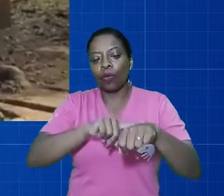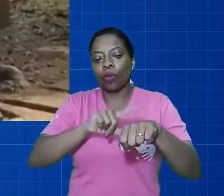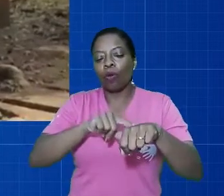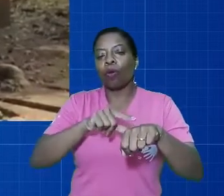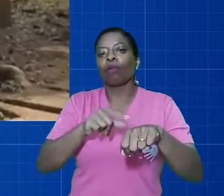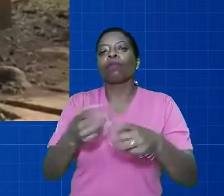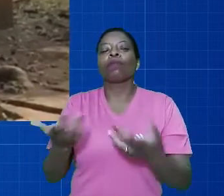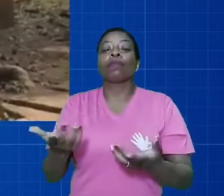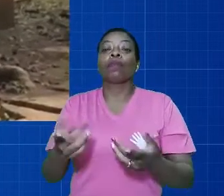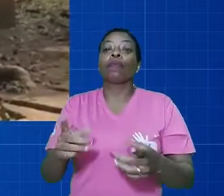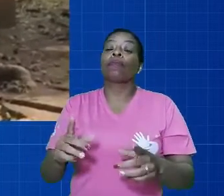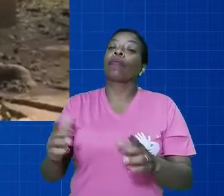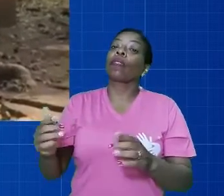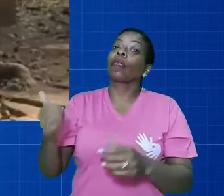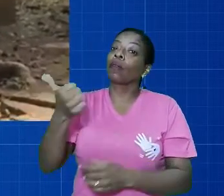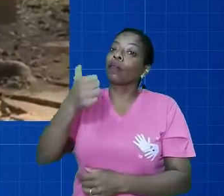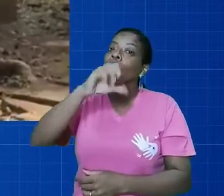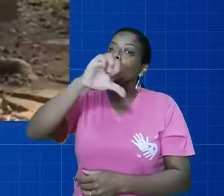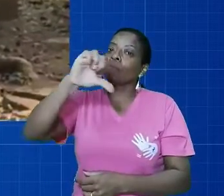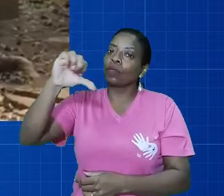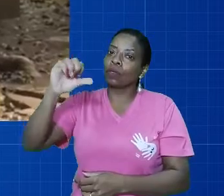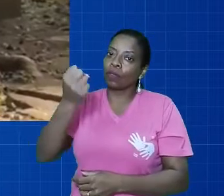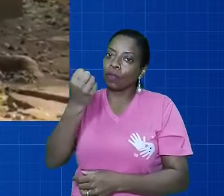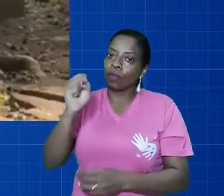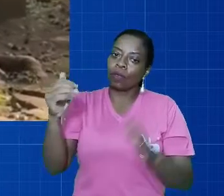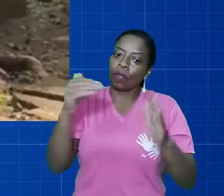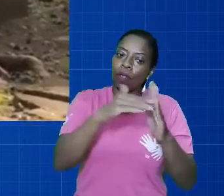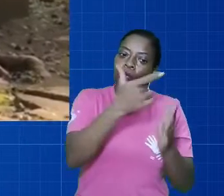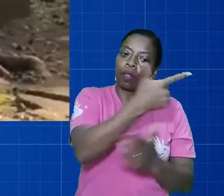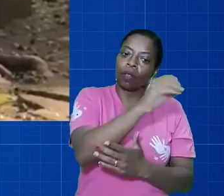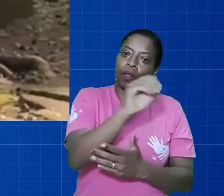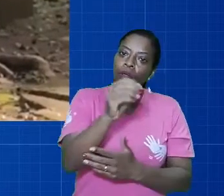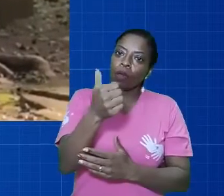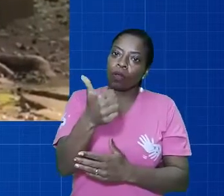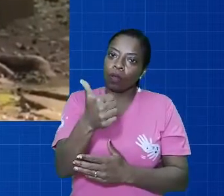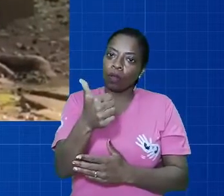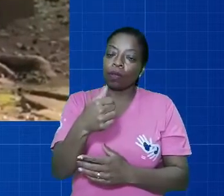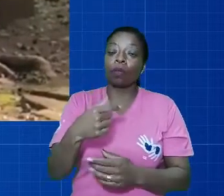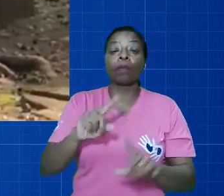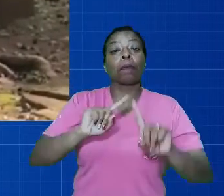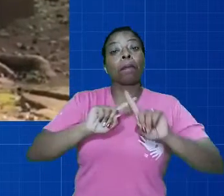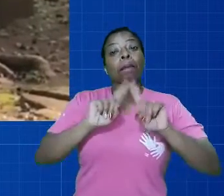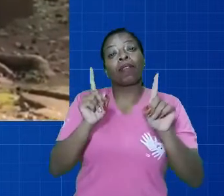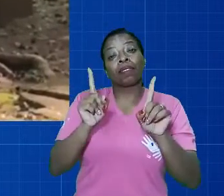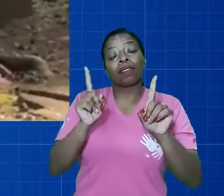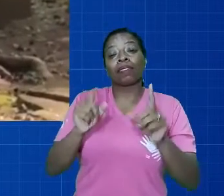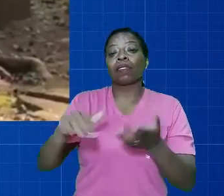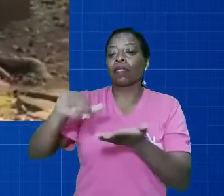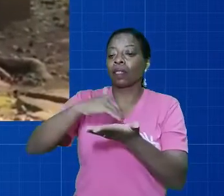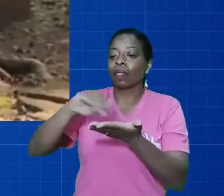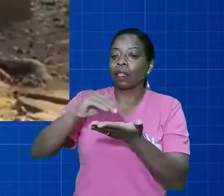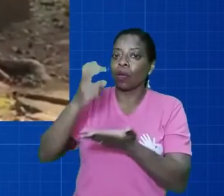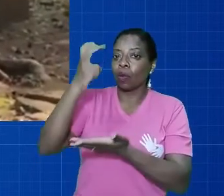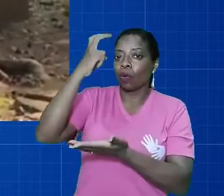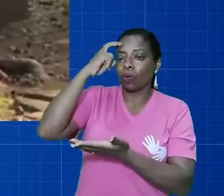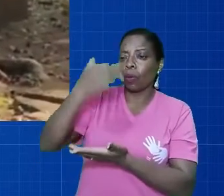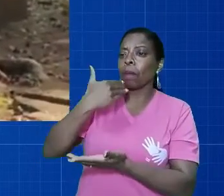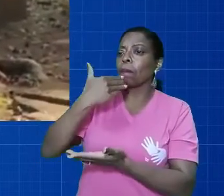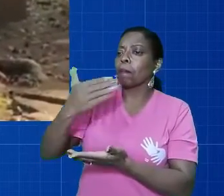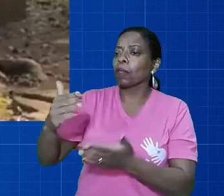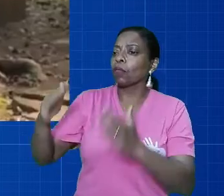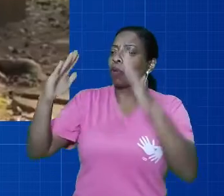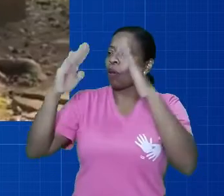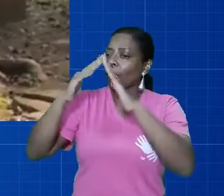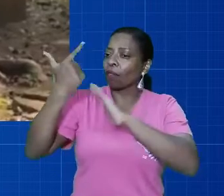1998 a 2001, quando foi solicitado novamente pela Secretaria de Cultura a retomada do restauro. Então, em função